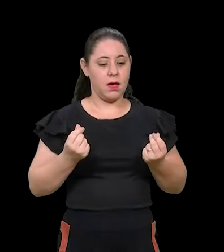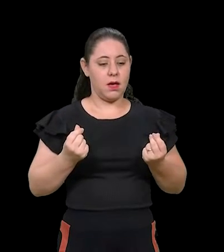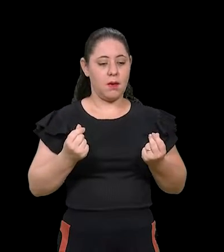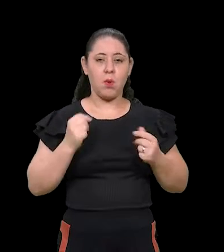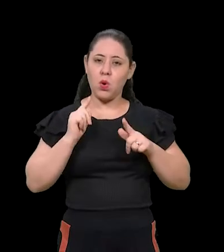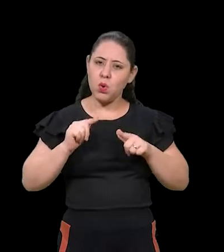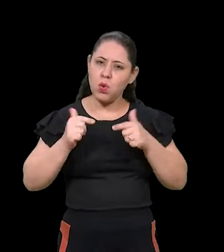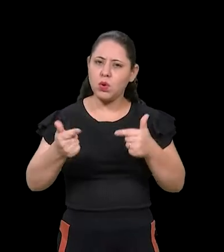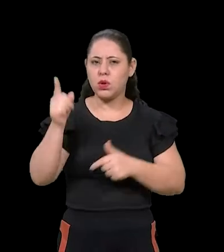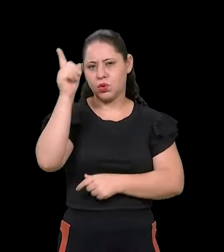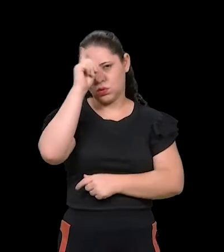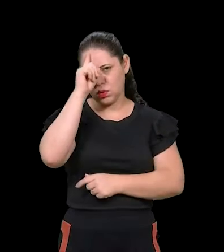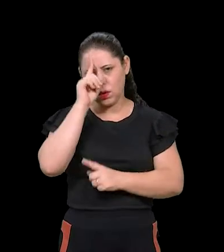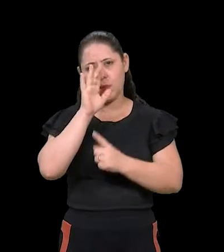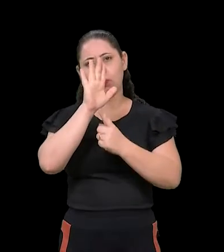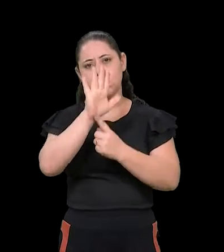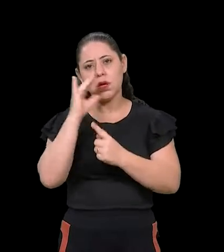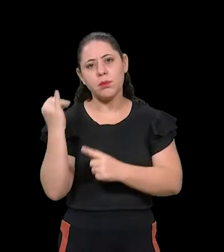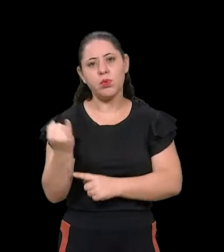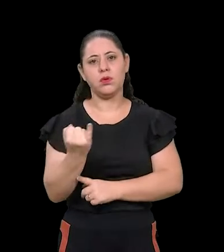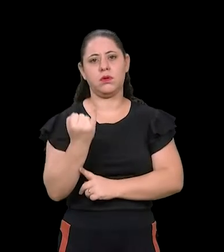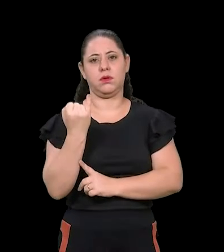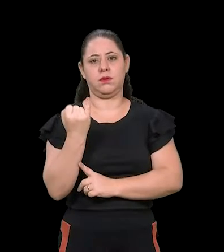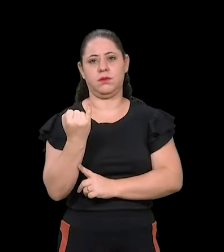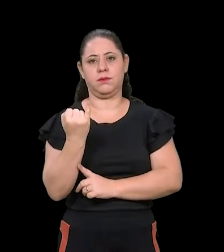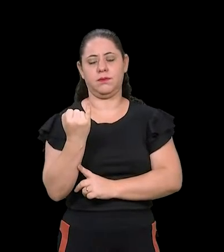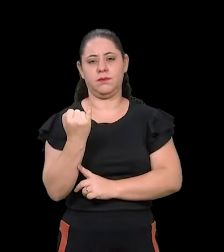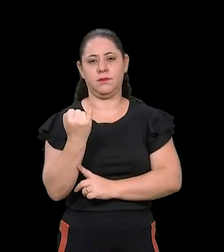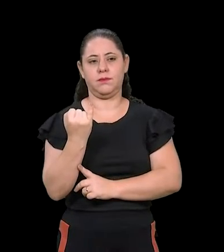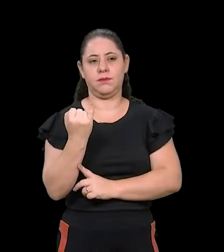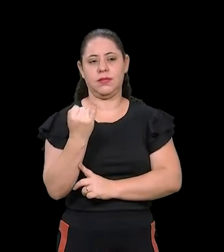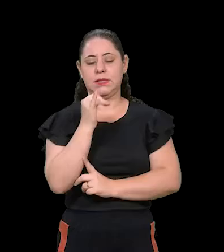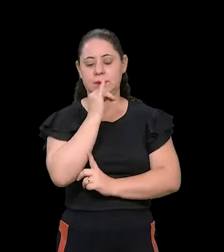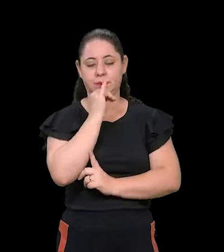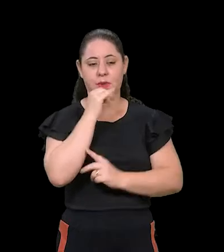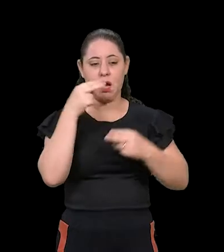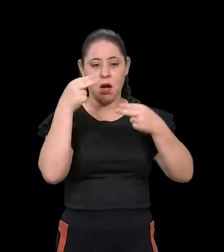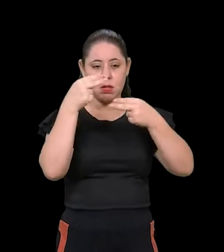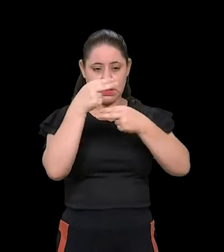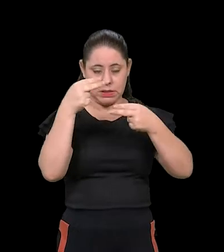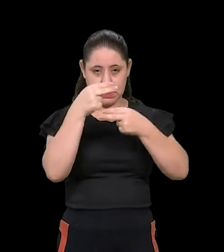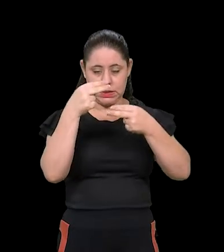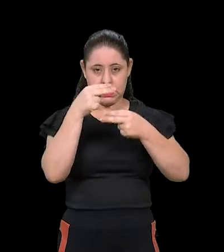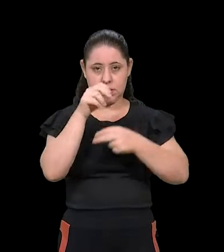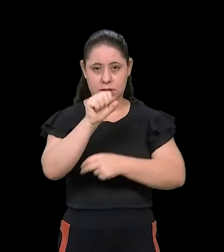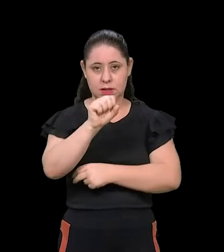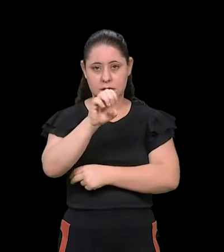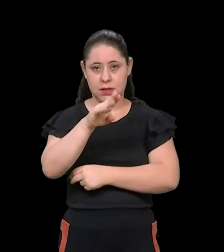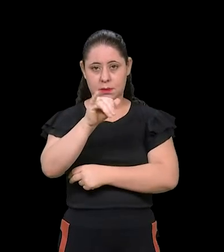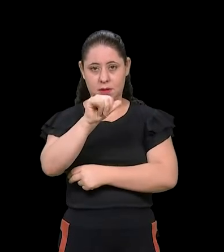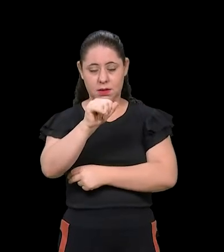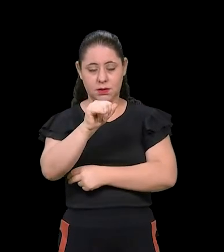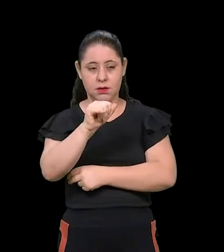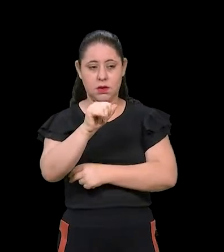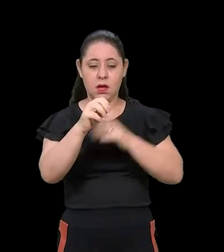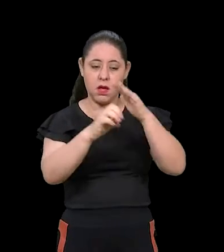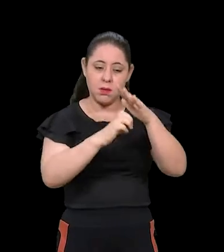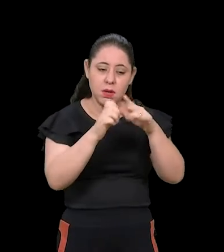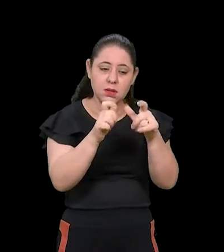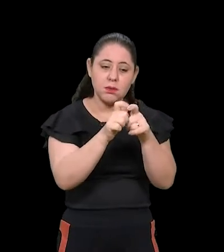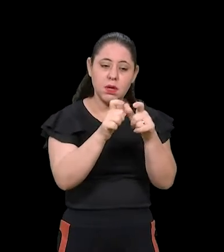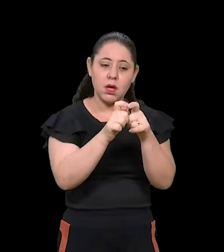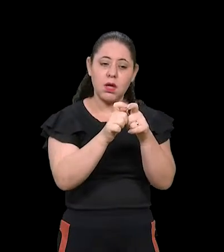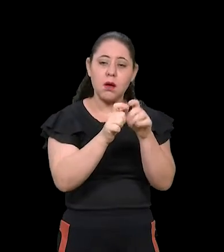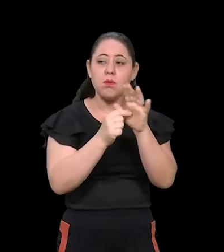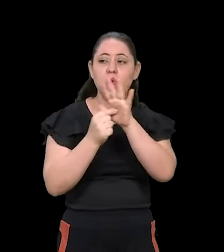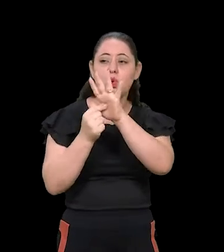batalha diária, né? De mostrar a importância, não do Sebrae nesse processo, desse pequeno negócio. Né, que é aquela fala